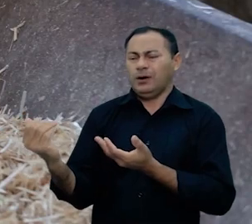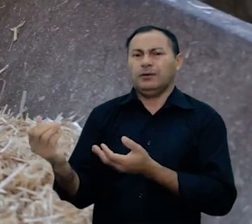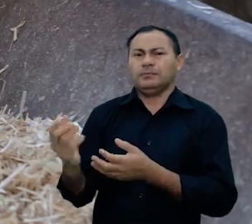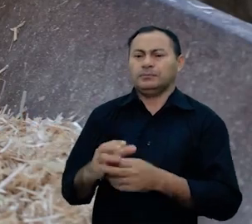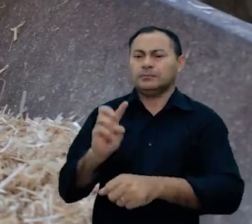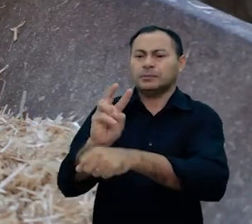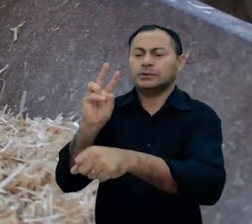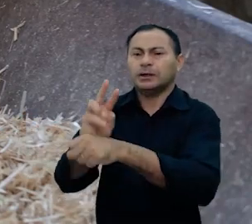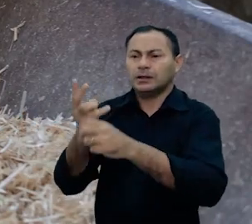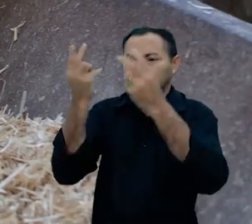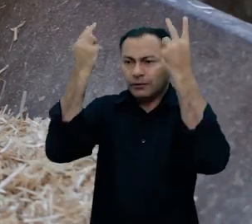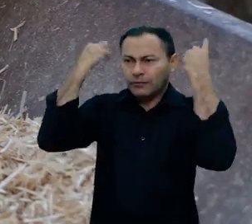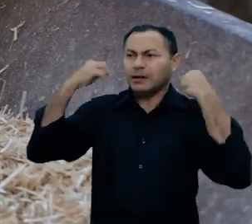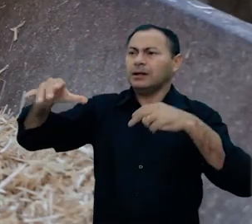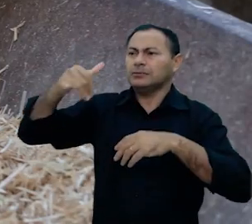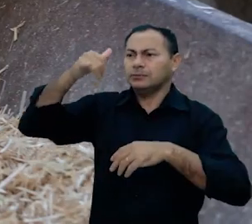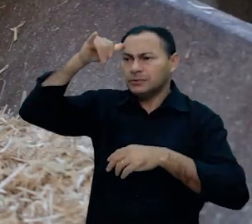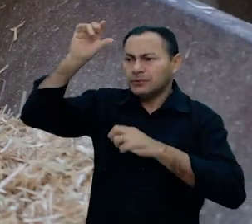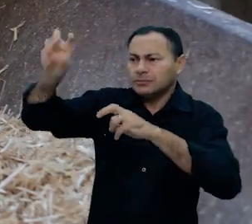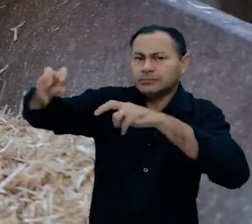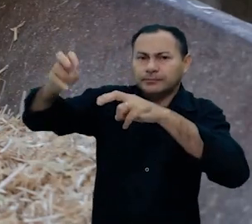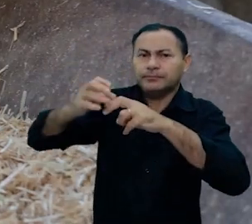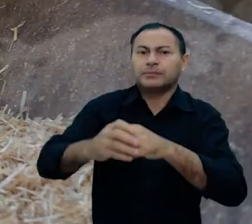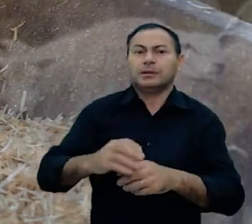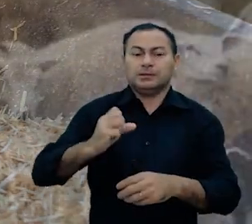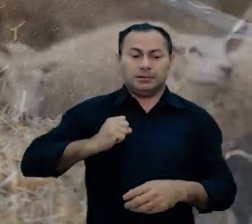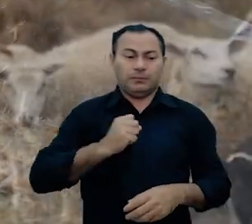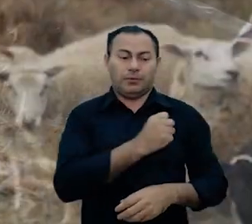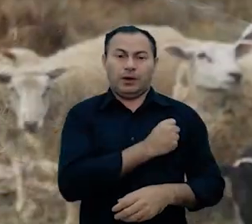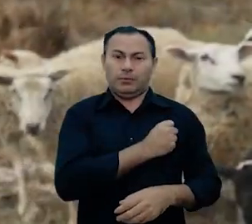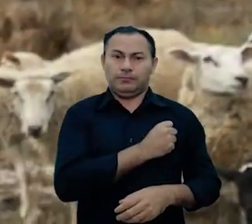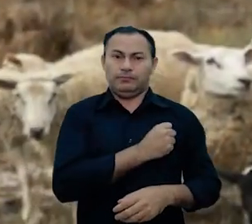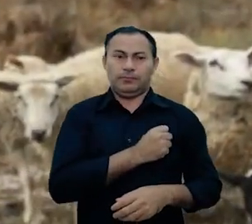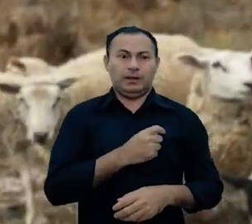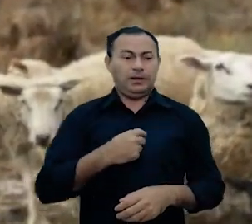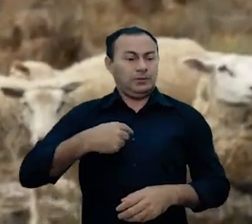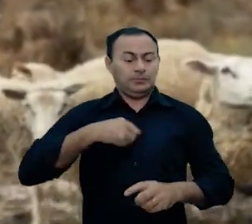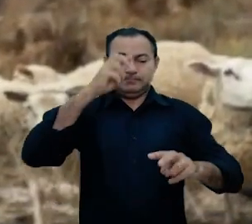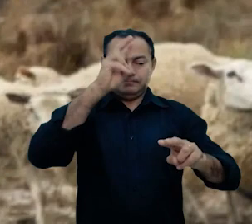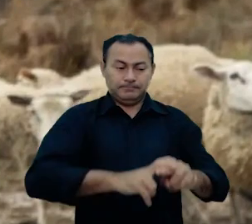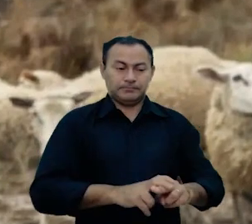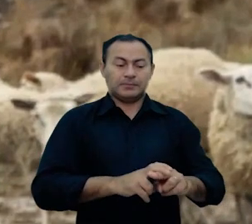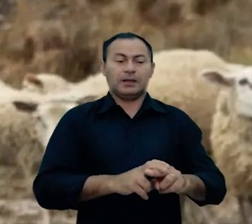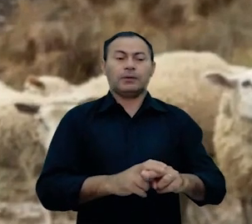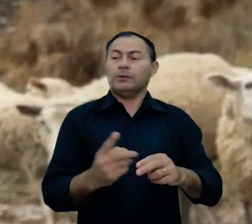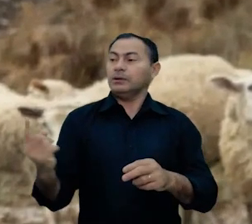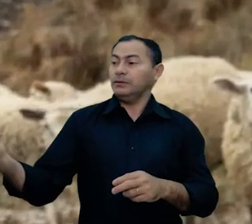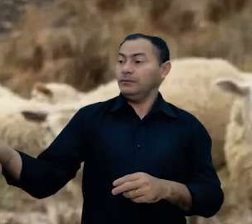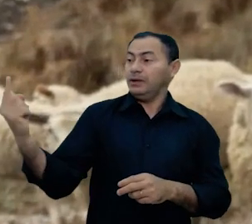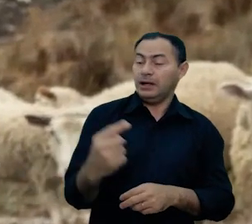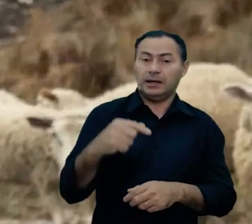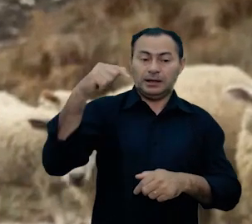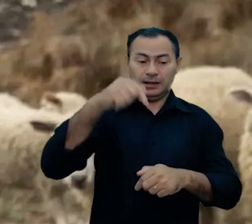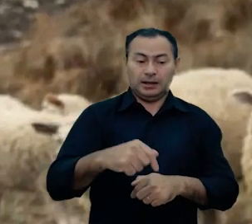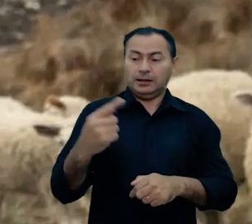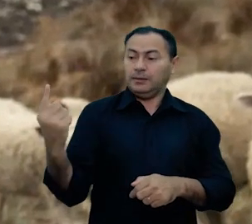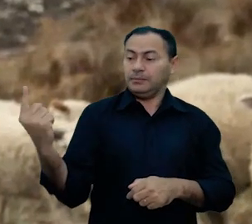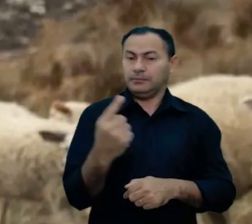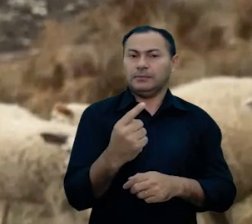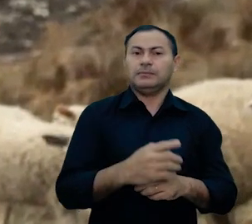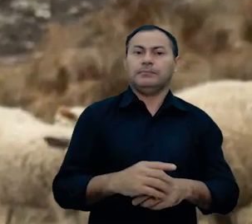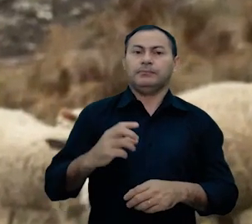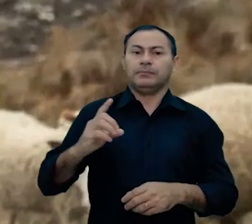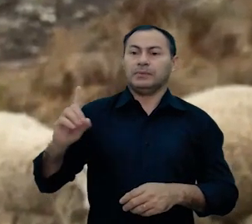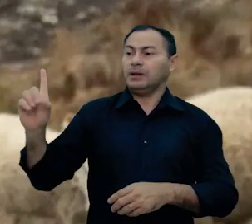está cuidando das ovelhas lá. Samuel então disse: Eu não vou nem me sentar enquanto ele não vier aqui. Então